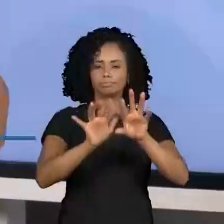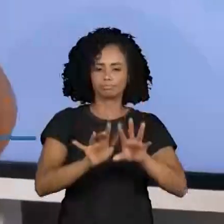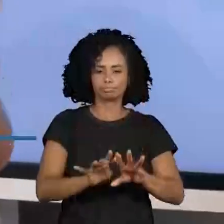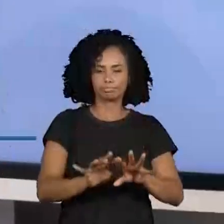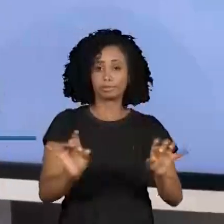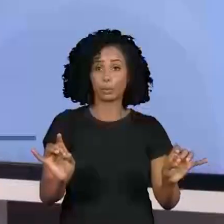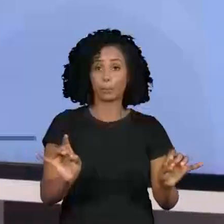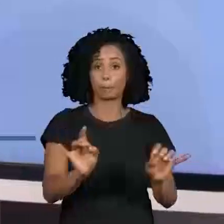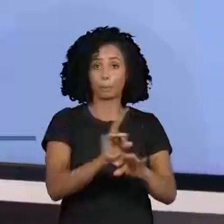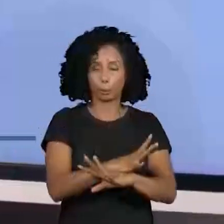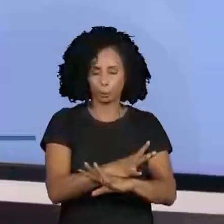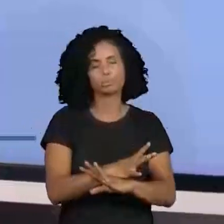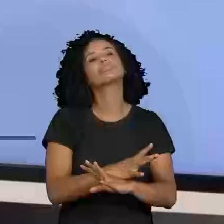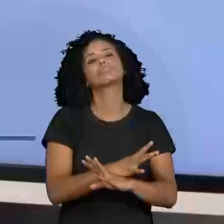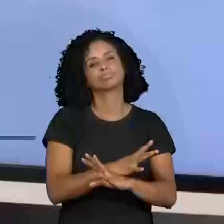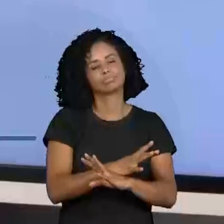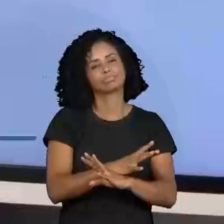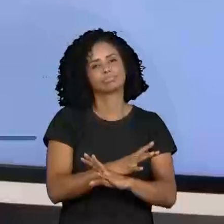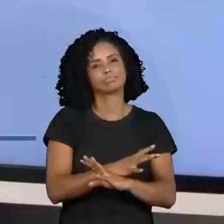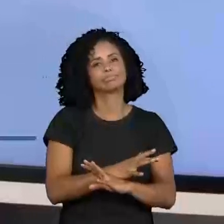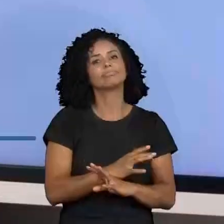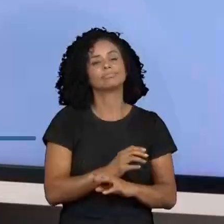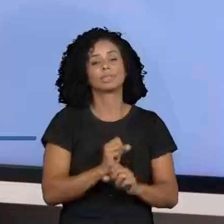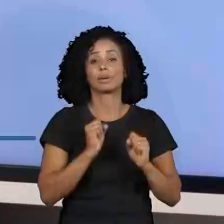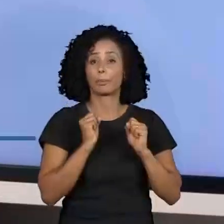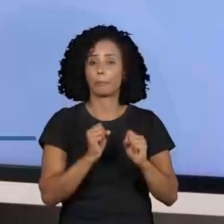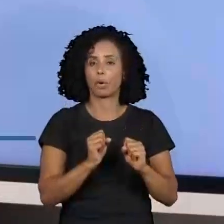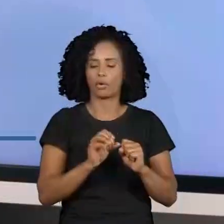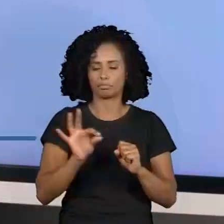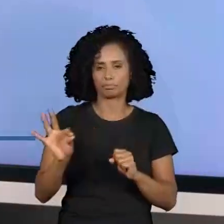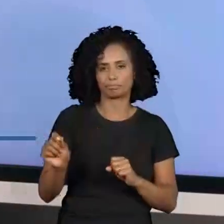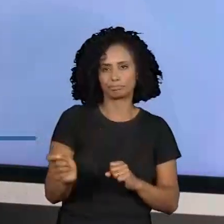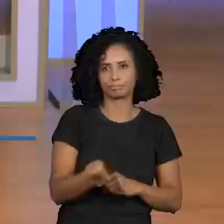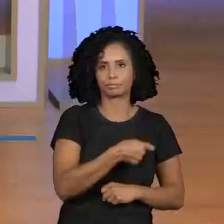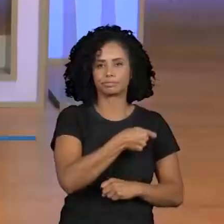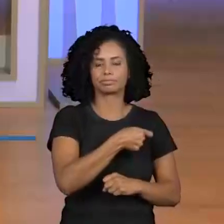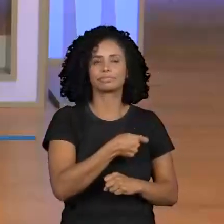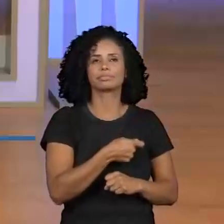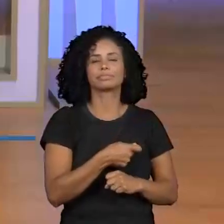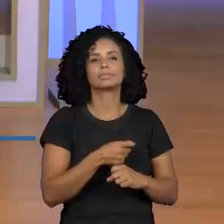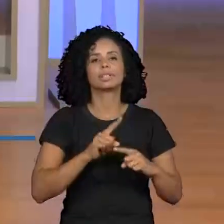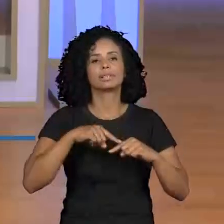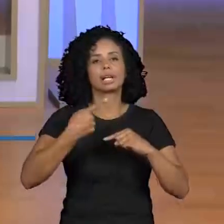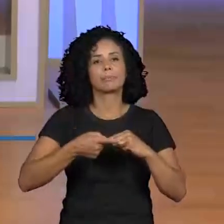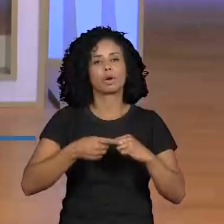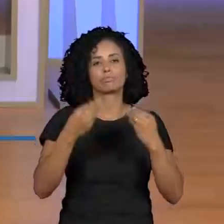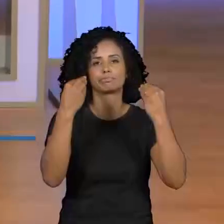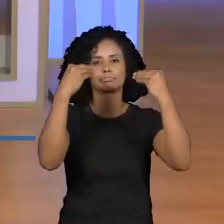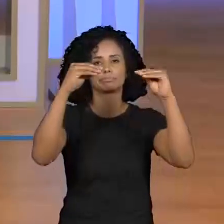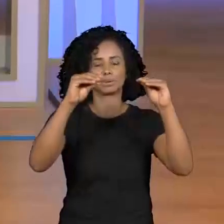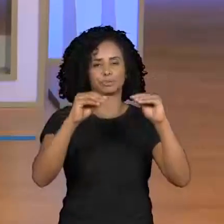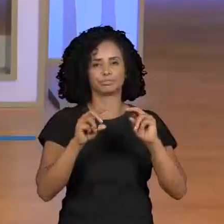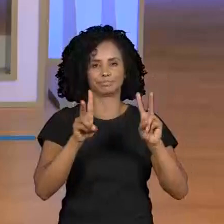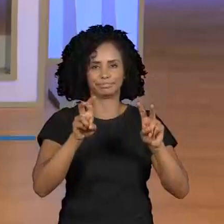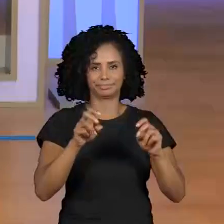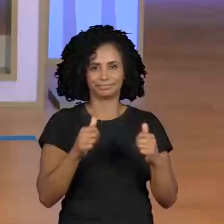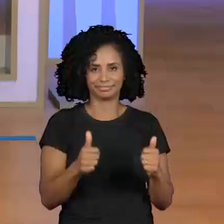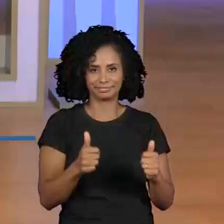ideia, fechou a sua imaginação ali, aí você consegue, certo? Então é o item, até por isso eu coloquei por